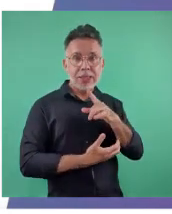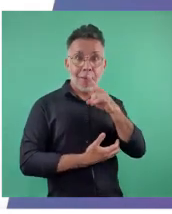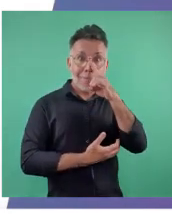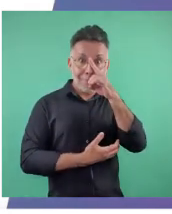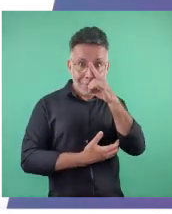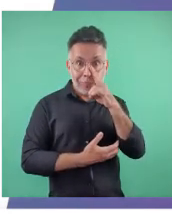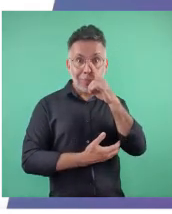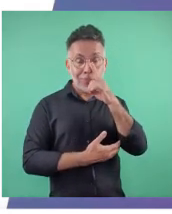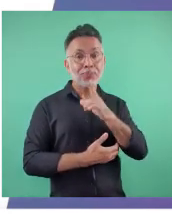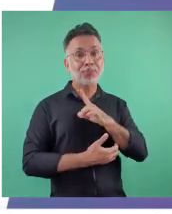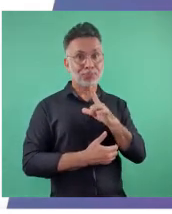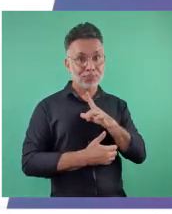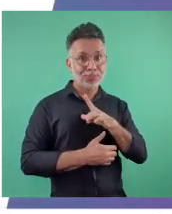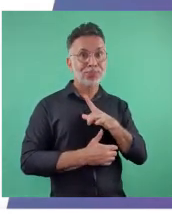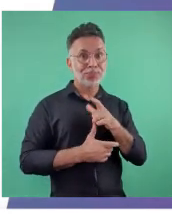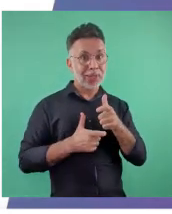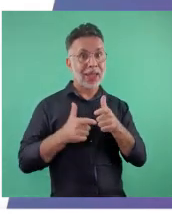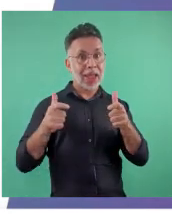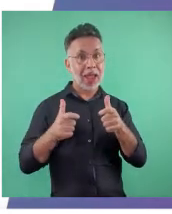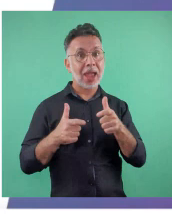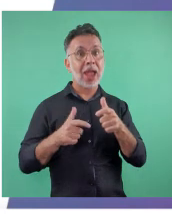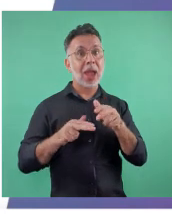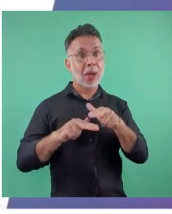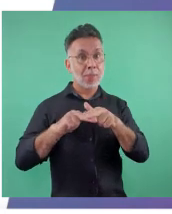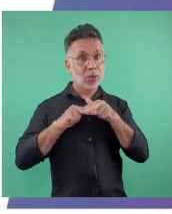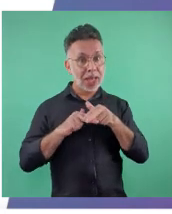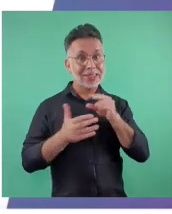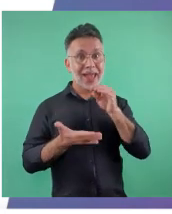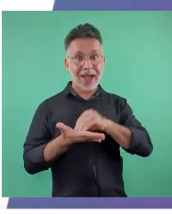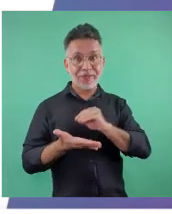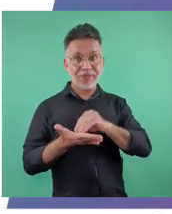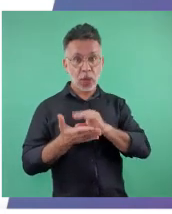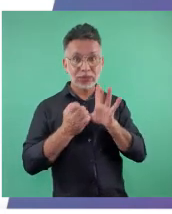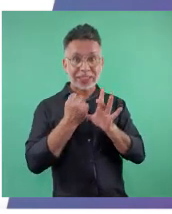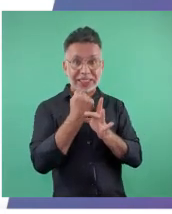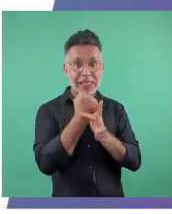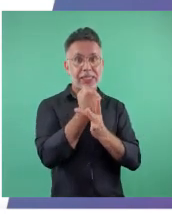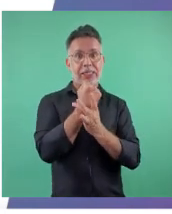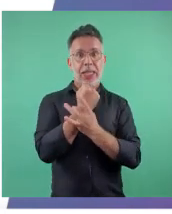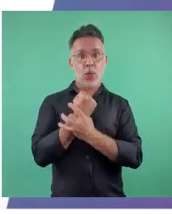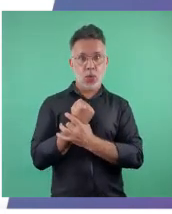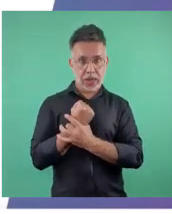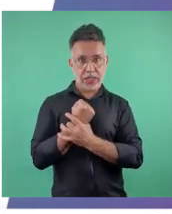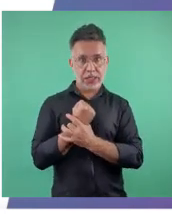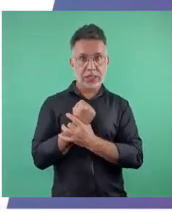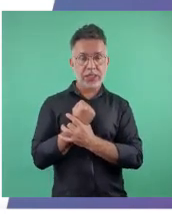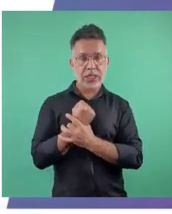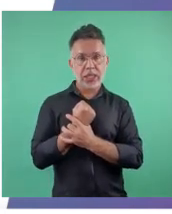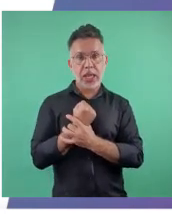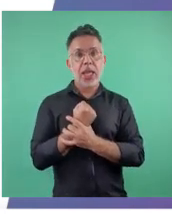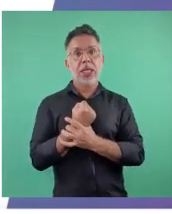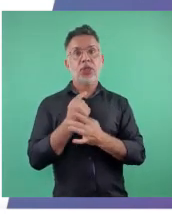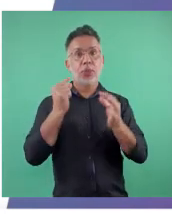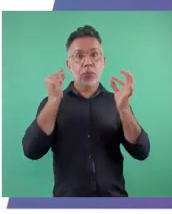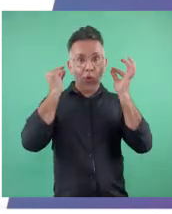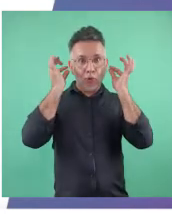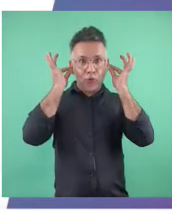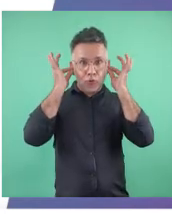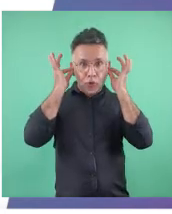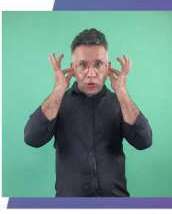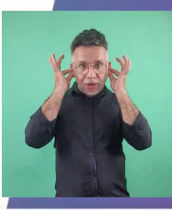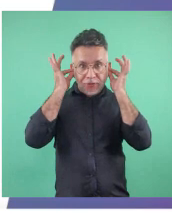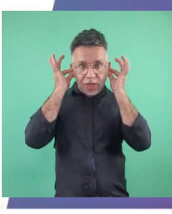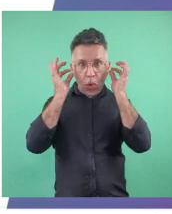extremamente grande devido à falta de segurança nos equipamentos, sejam eles fones de ouvido ou qualquer